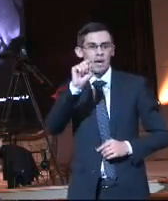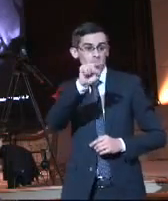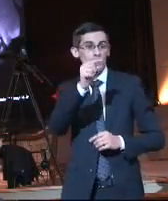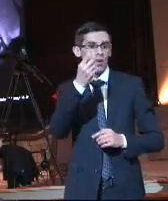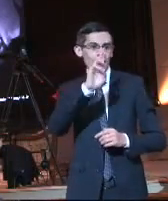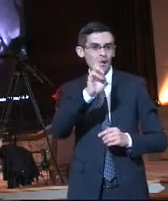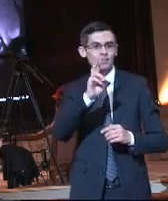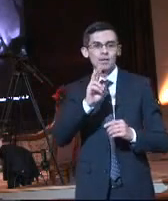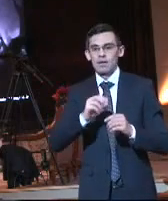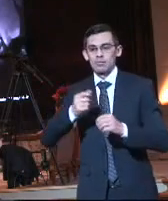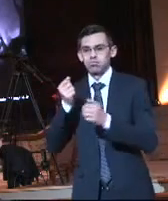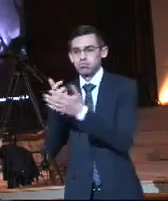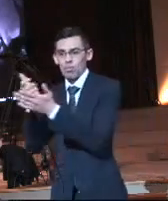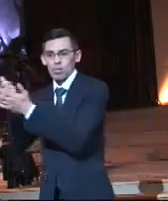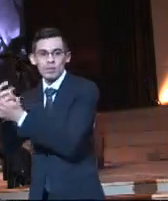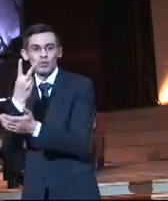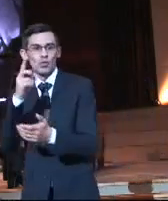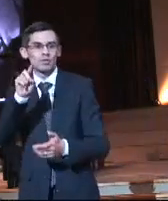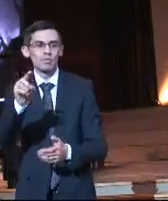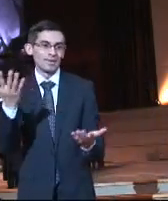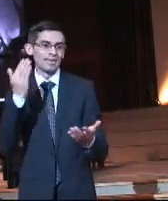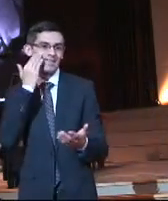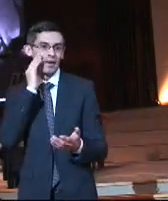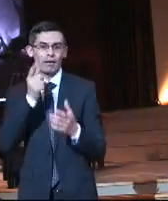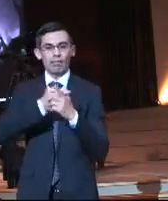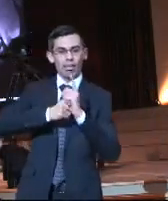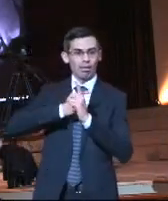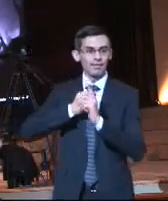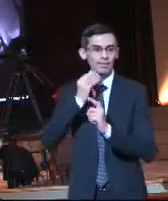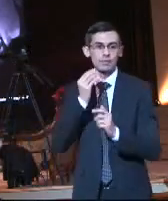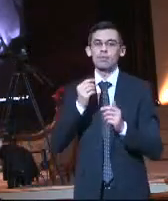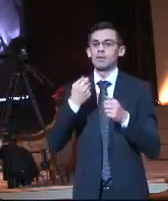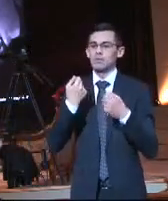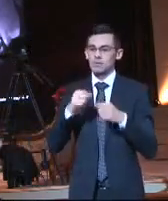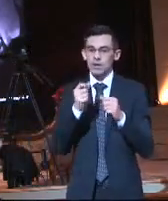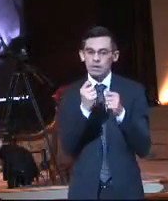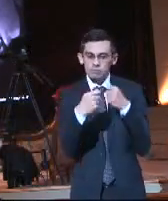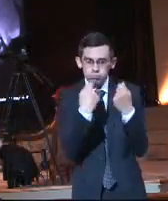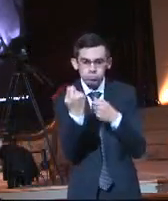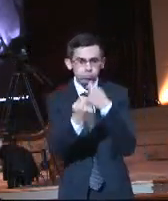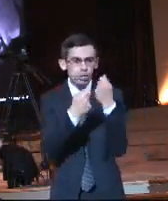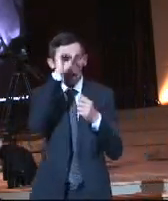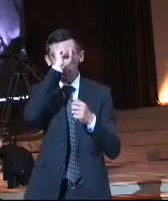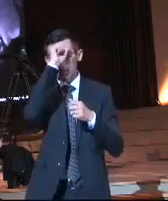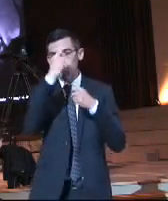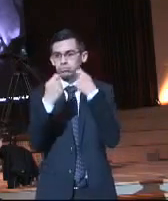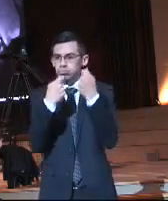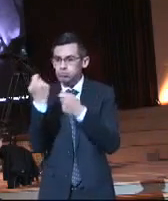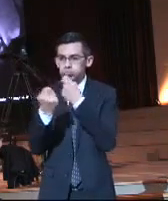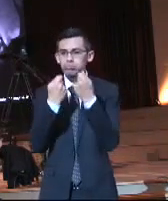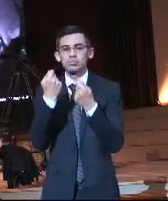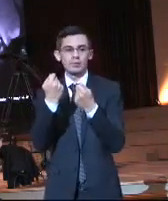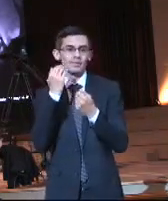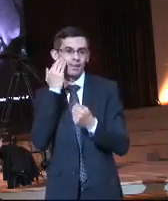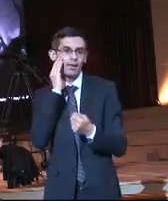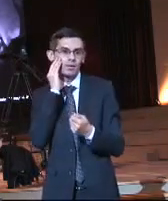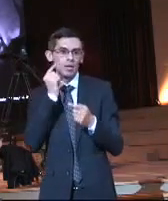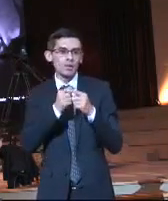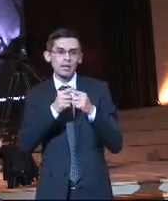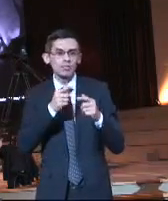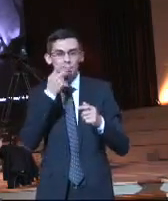Tem que expulsar o demônio que está aí na tua cabeça, que não entende que é o juro mais alto do